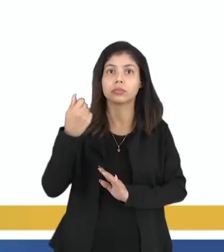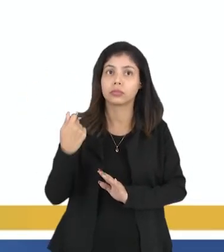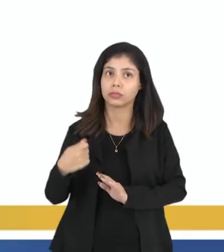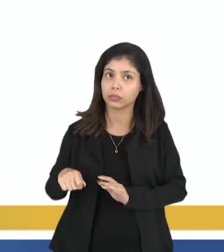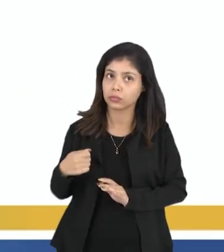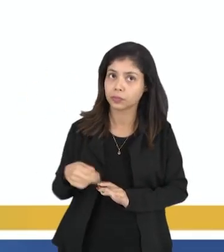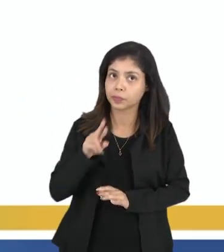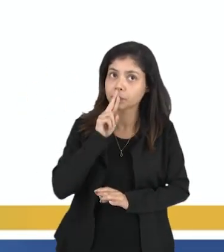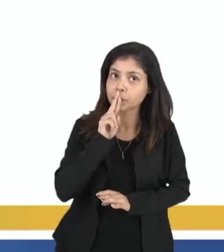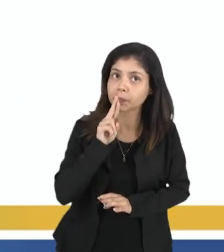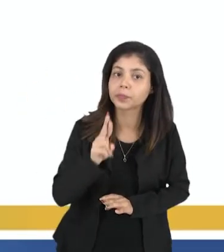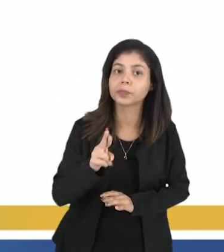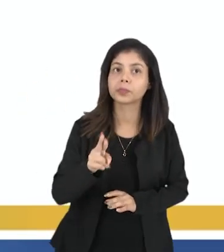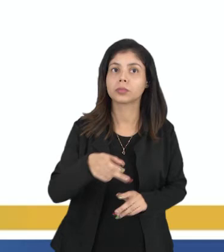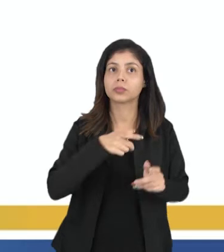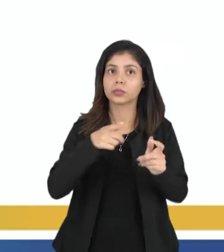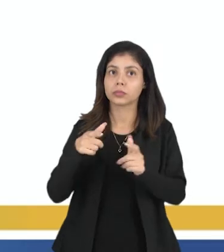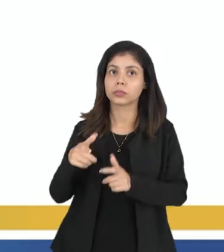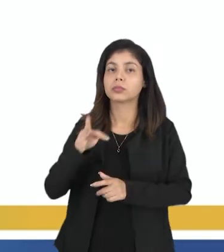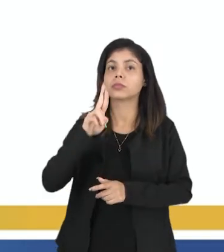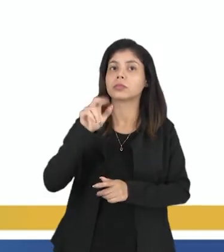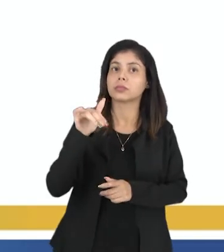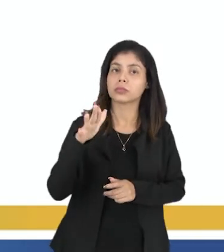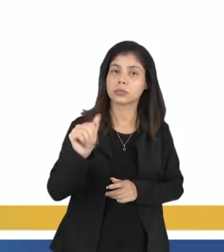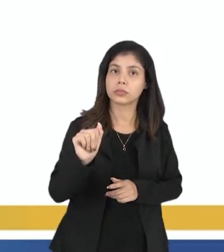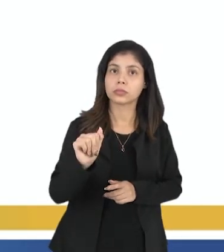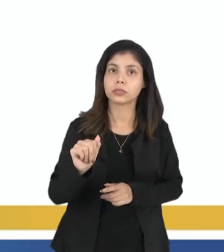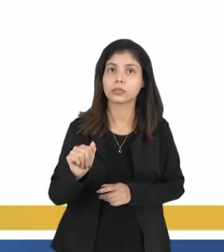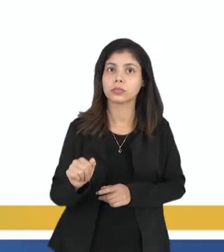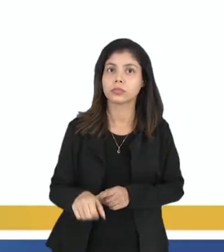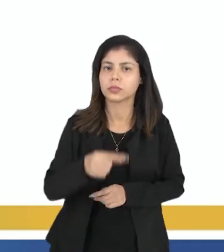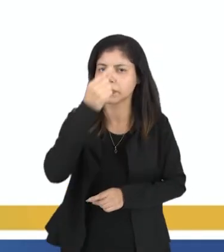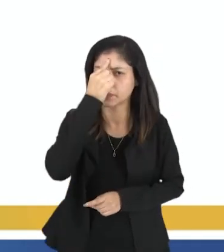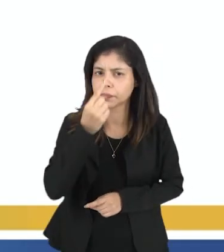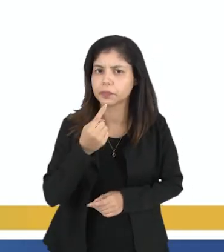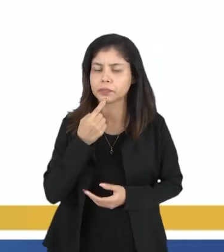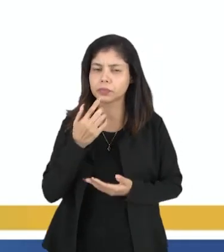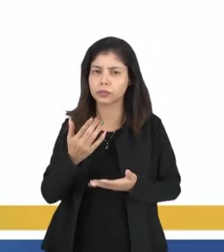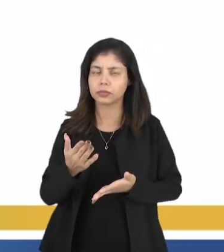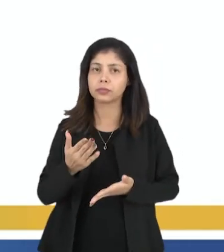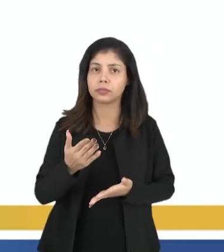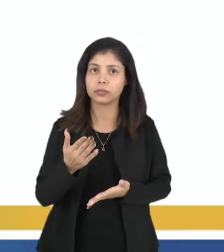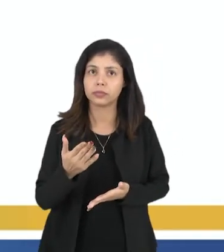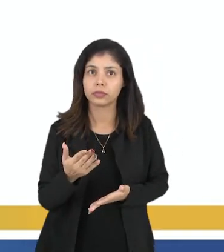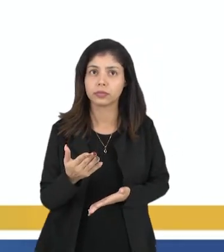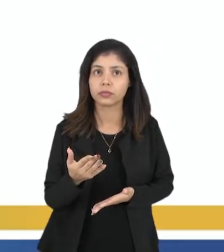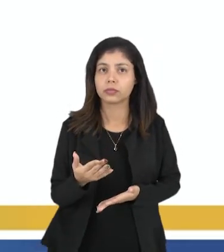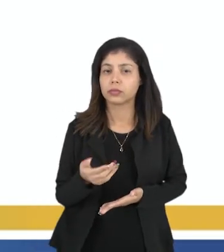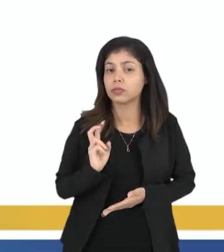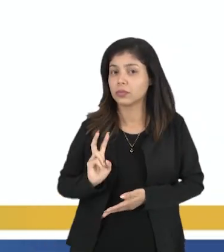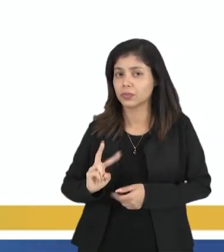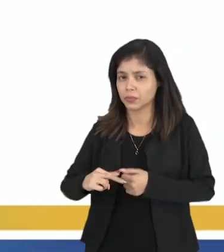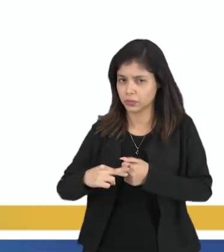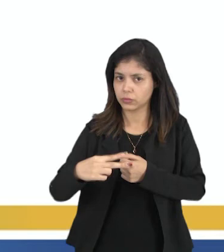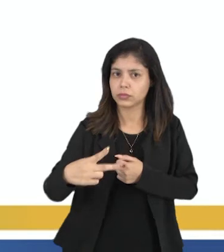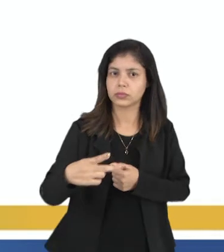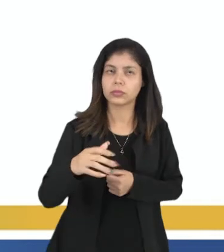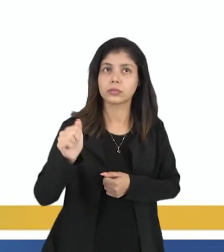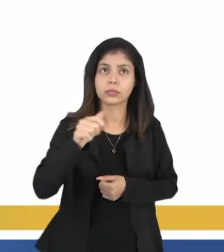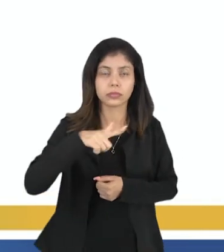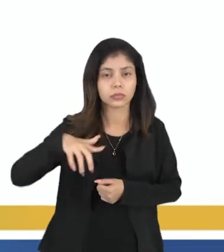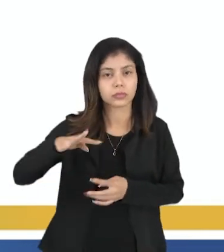pressão está calcular a área lateral dessa figura e por consequência a área total